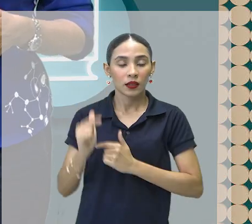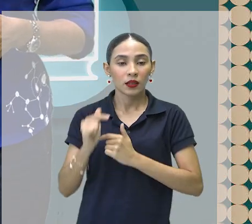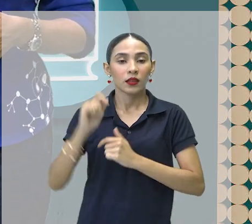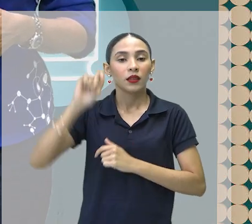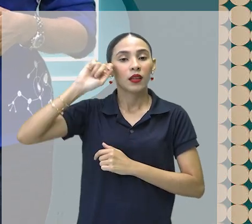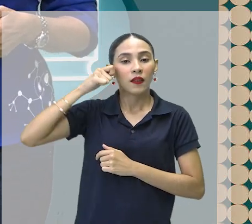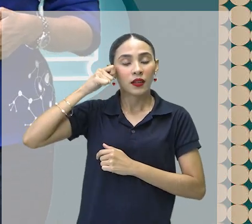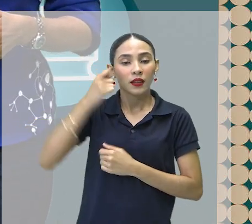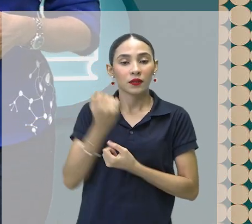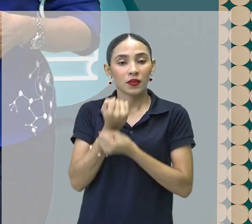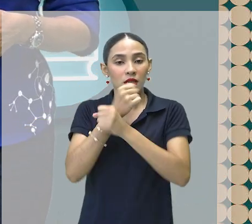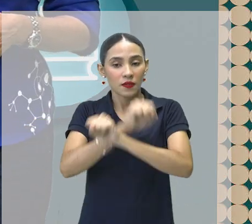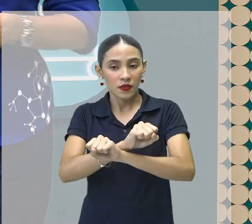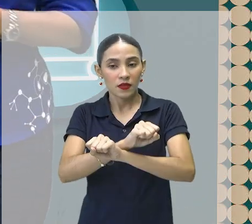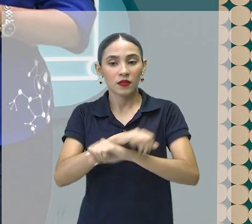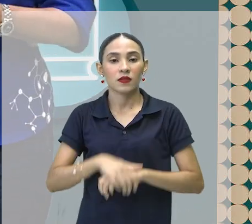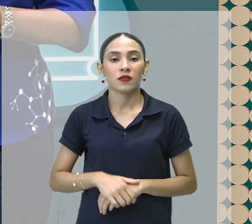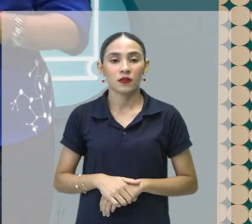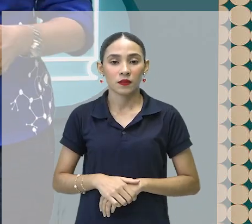de africanos e